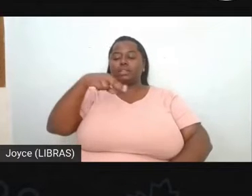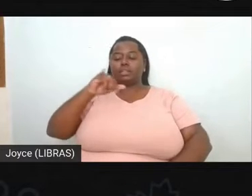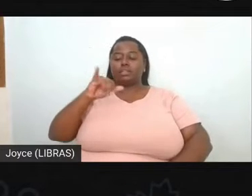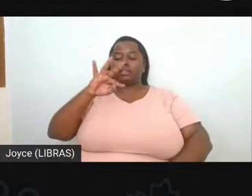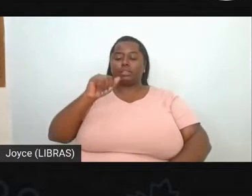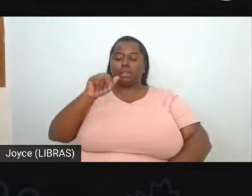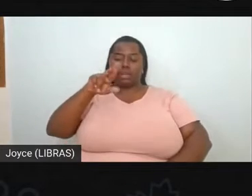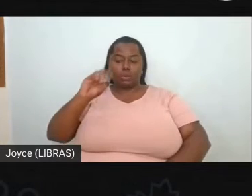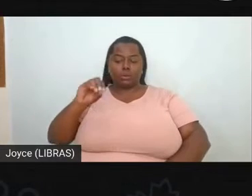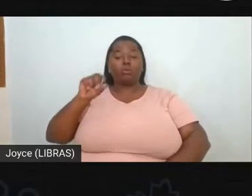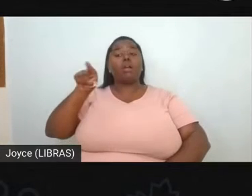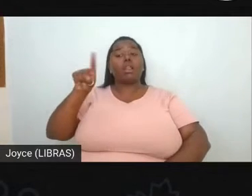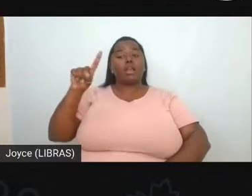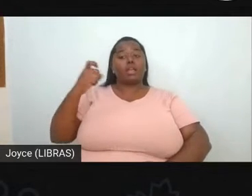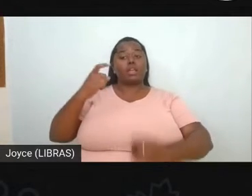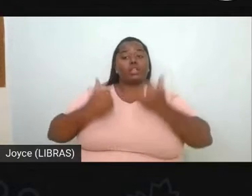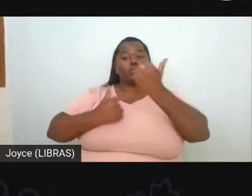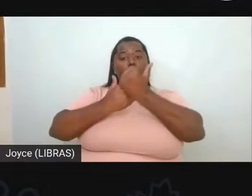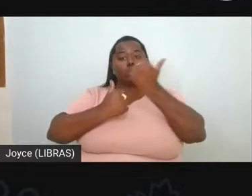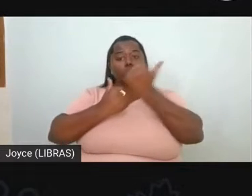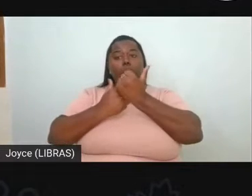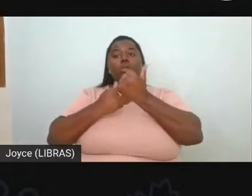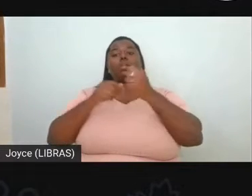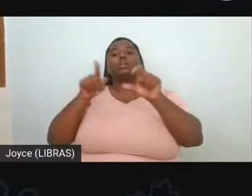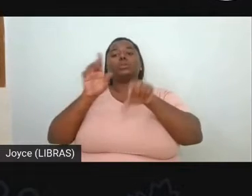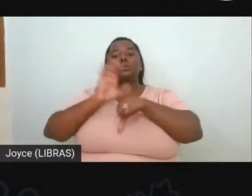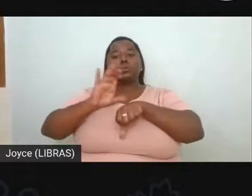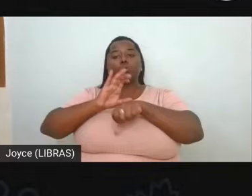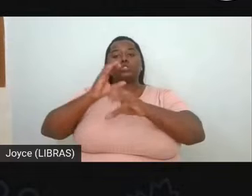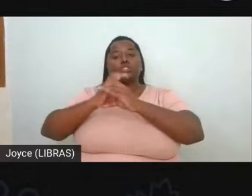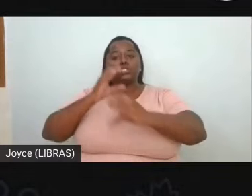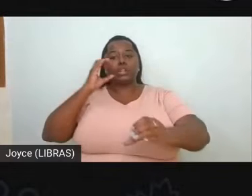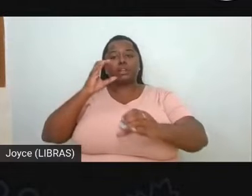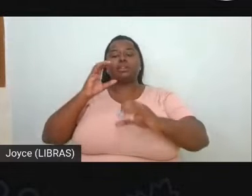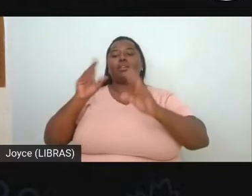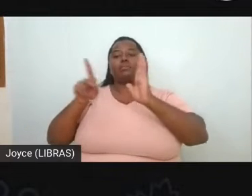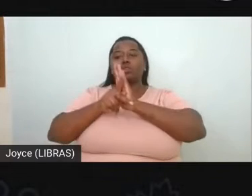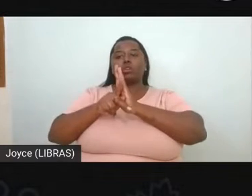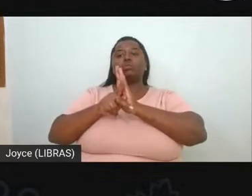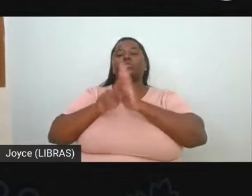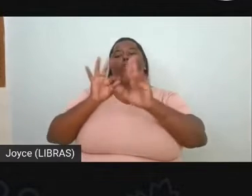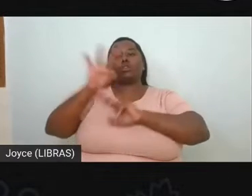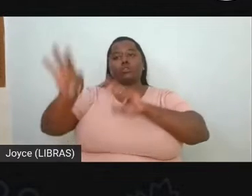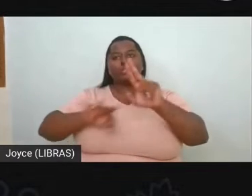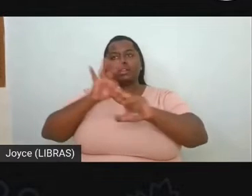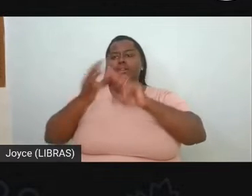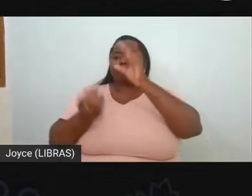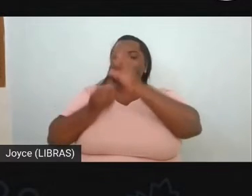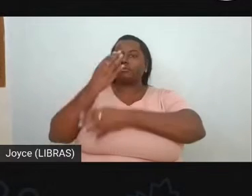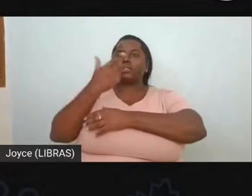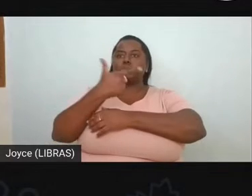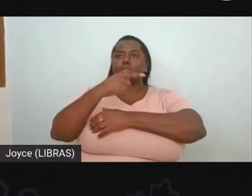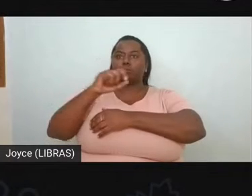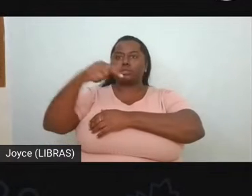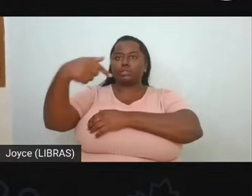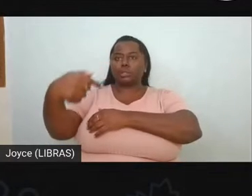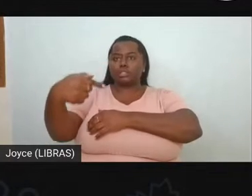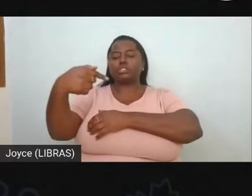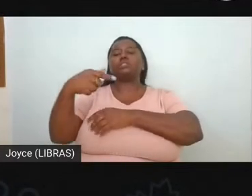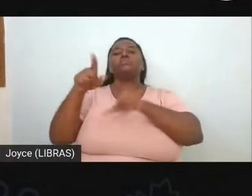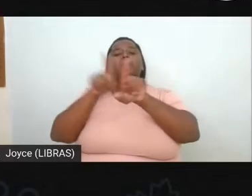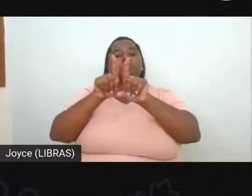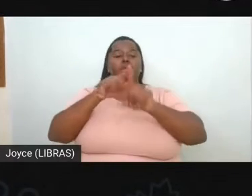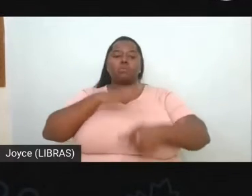curso de Engenharia Ambiental da Universidade Aberta do Brasil da UFSCar, desde sua criação em 2007. Também meu